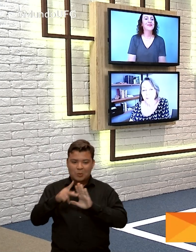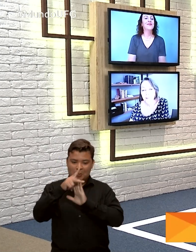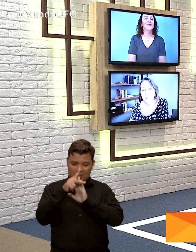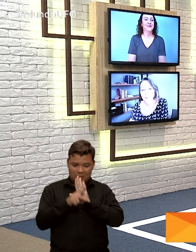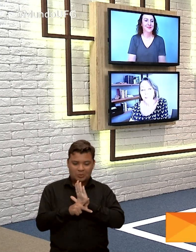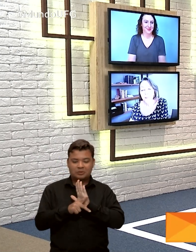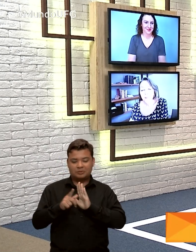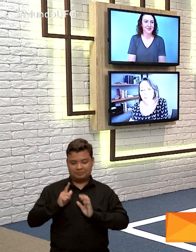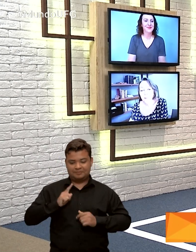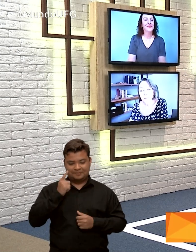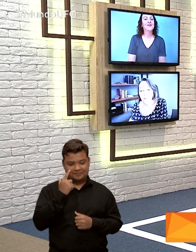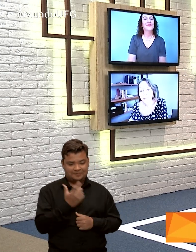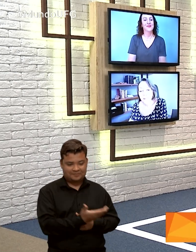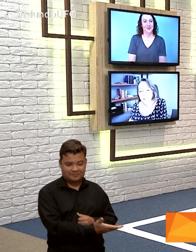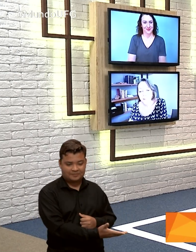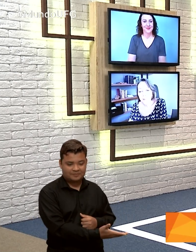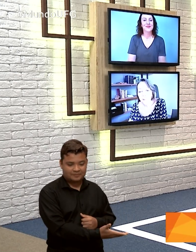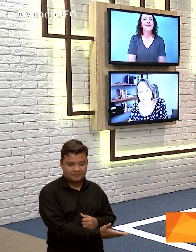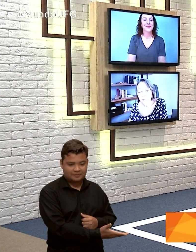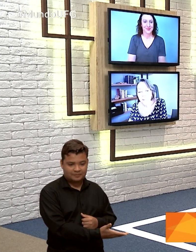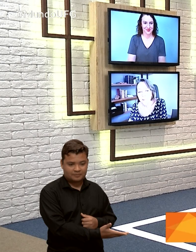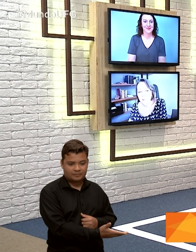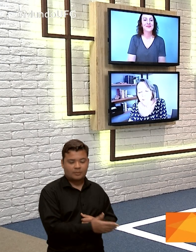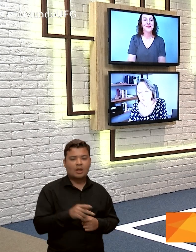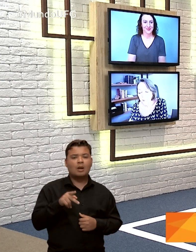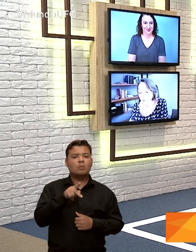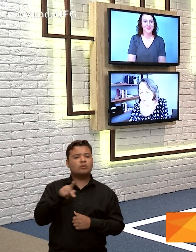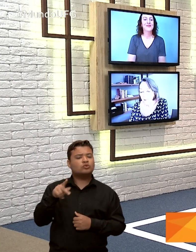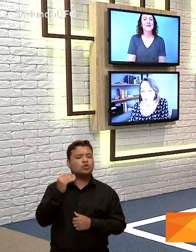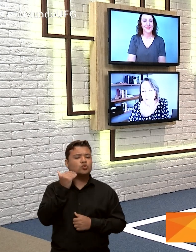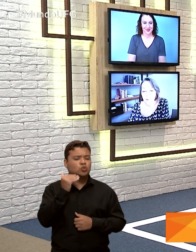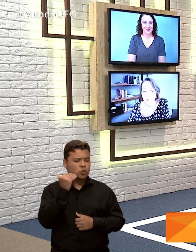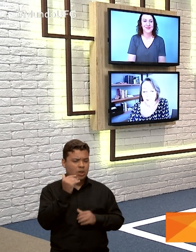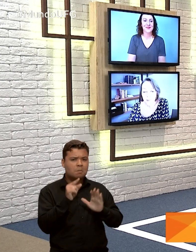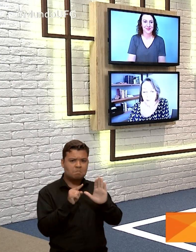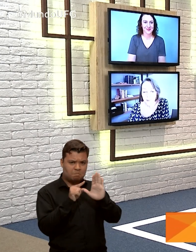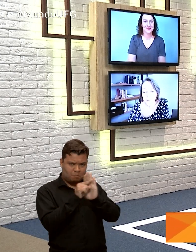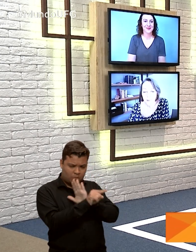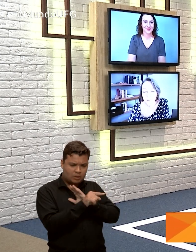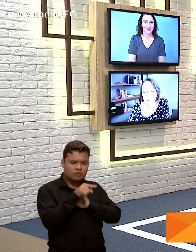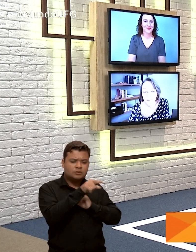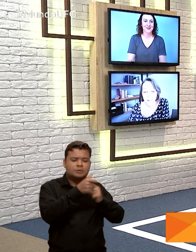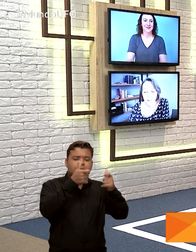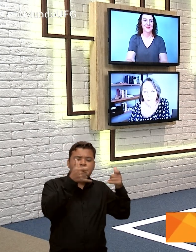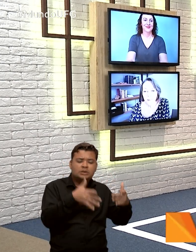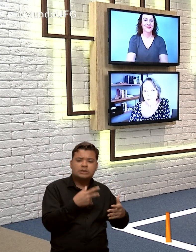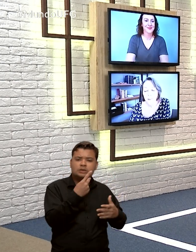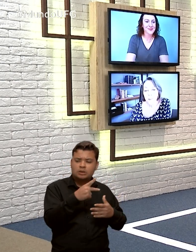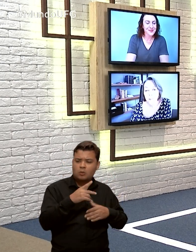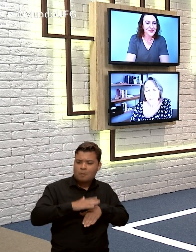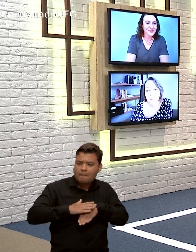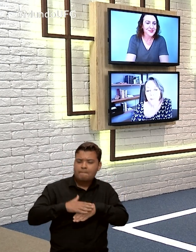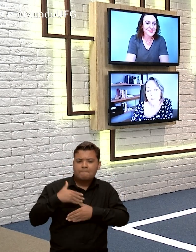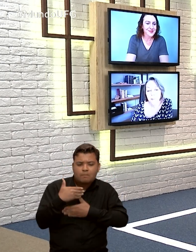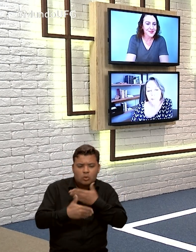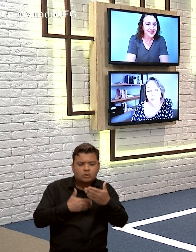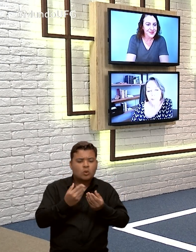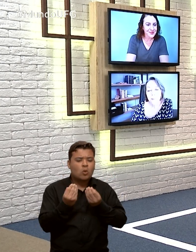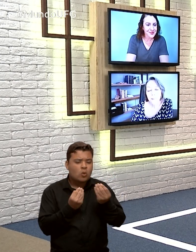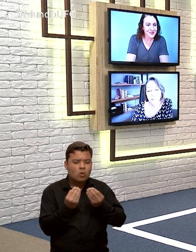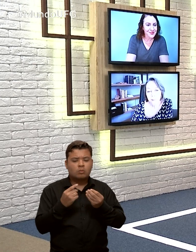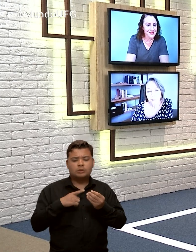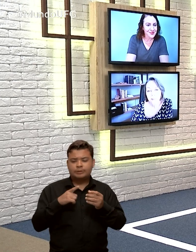projeto. Professora Sueli, eu gostaria que você falasse um pouco mais também sobre esse processo de